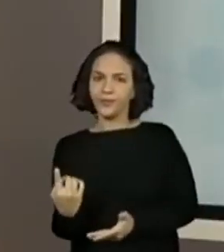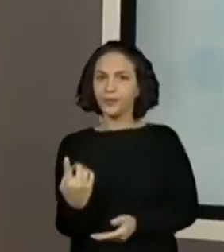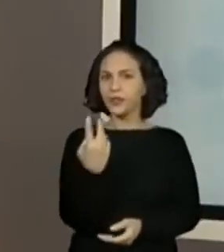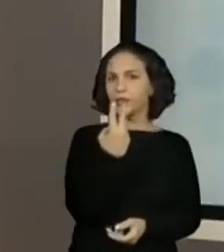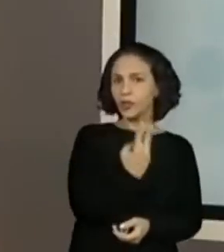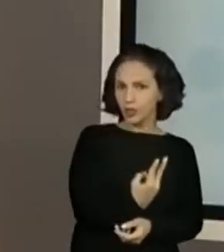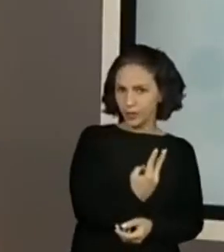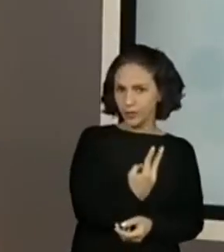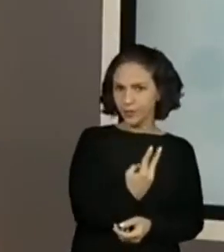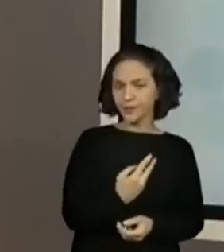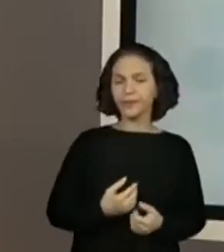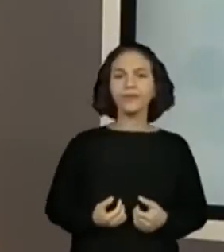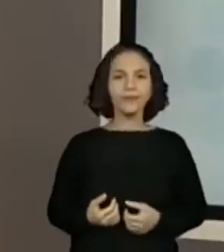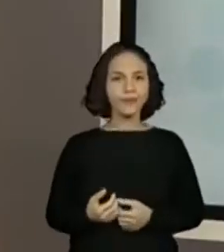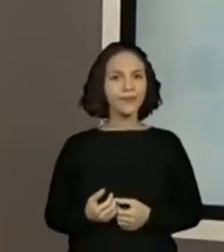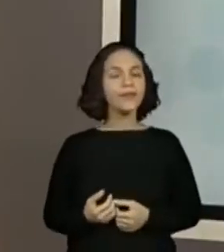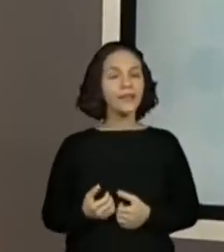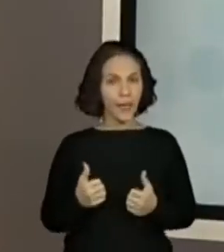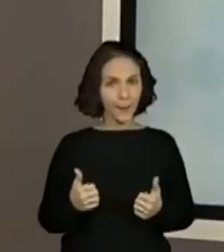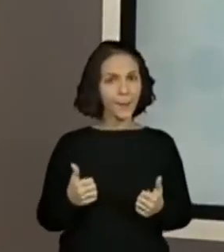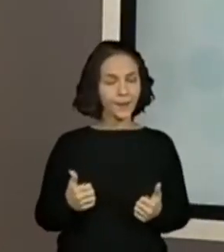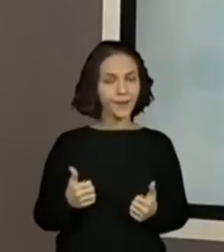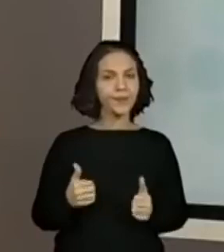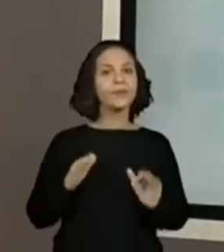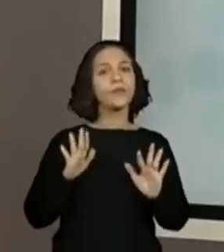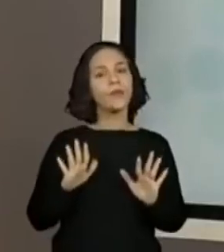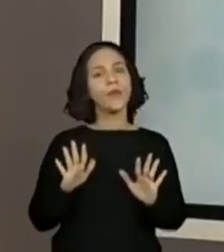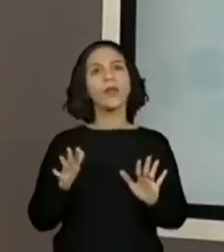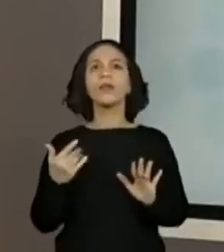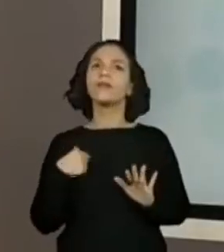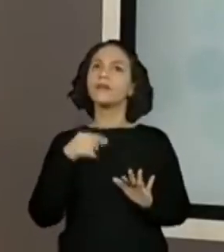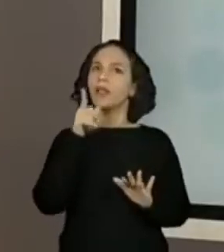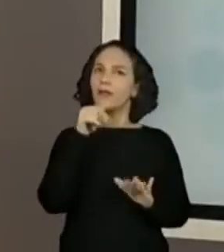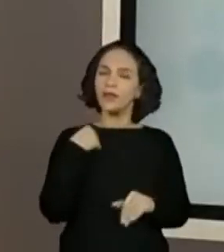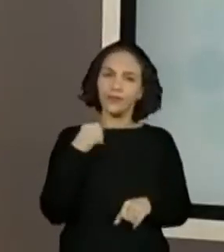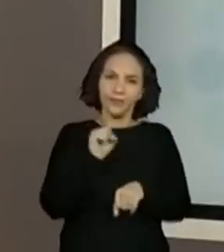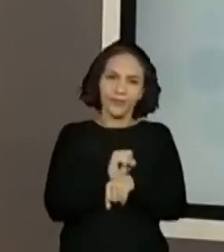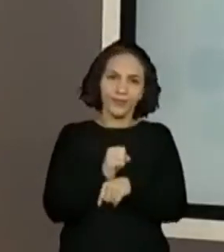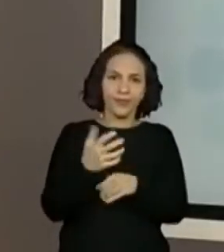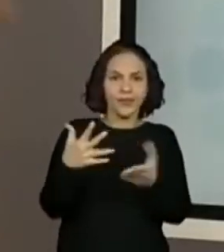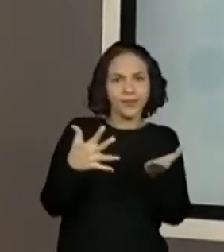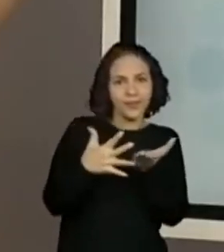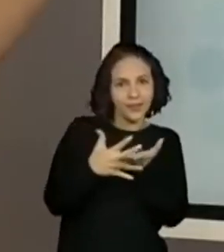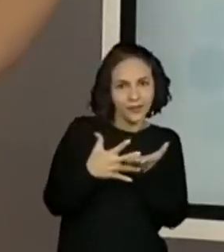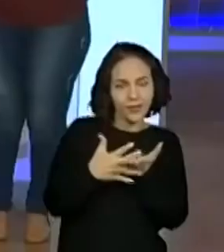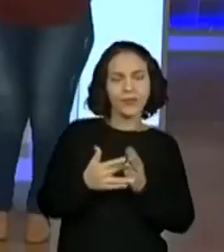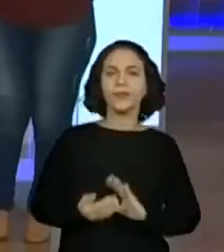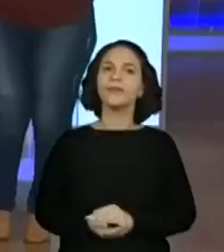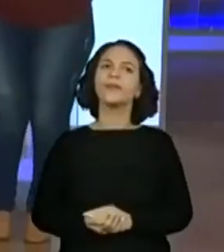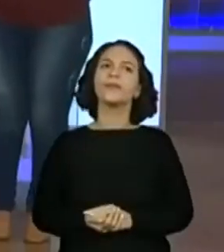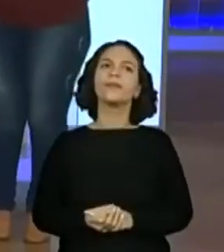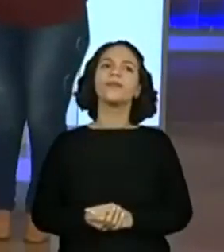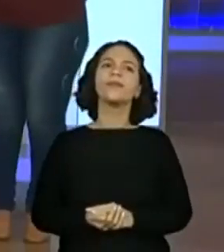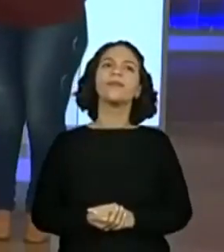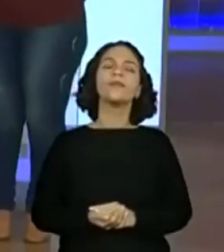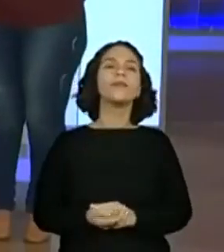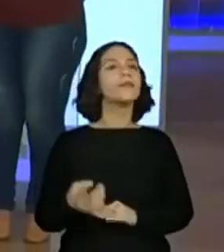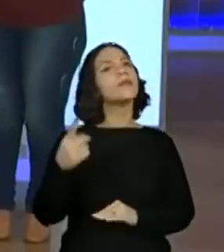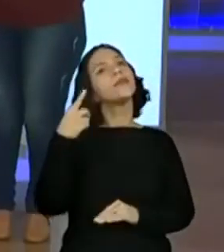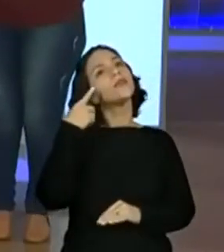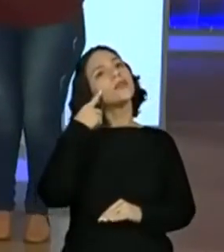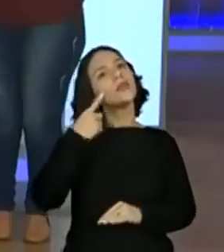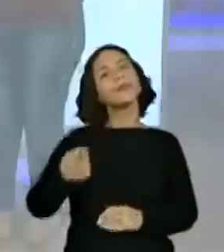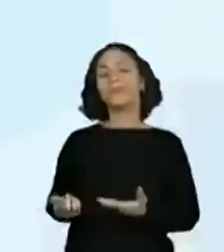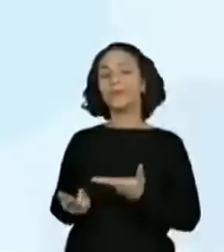1 e 2, tá bom? Só que a gente vai dar uma paradinha para beber uma água, tá? Então vamos lá. A nossa habilidade de